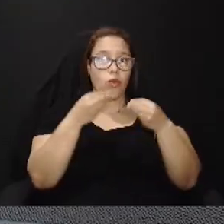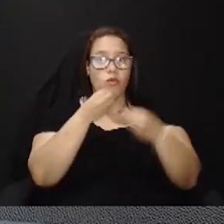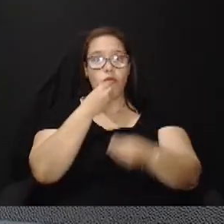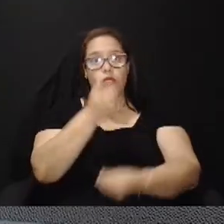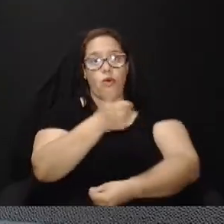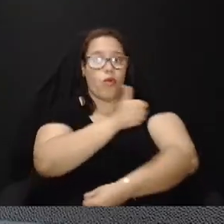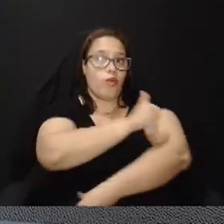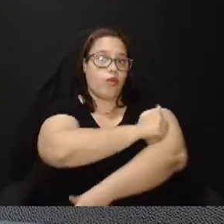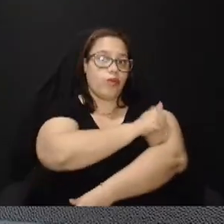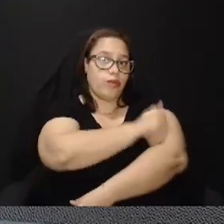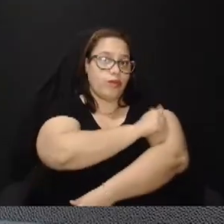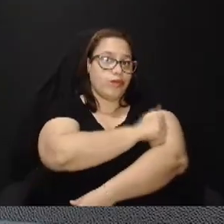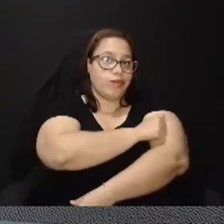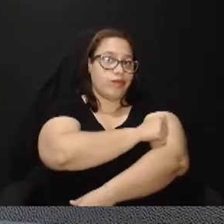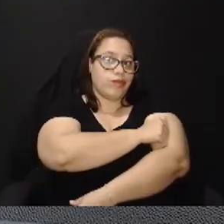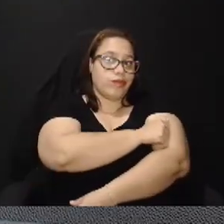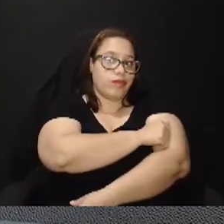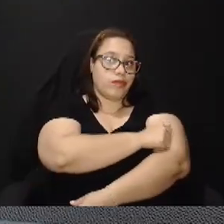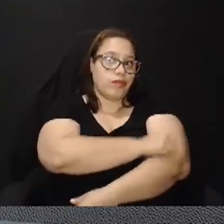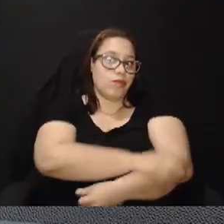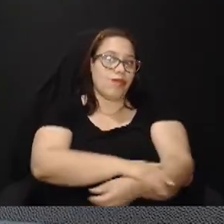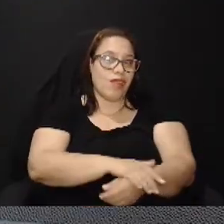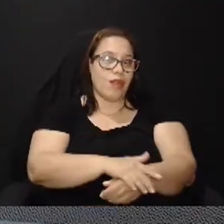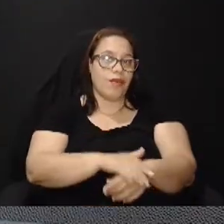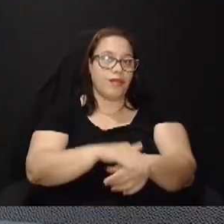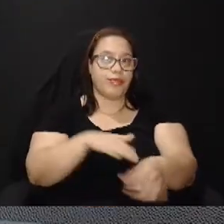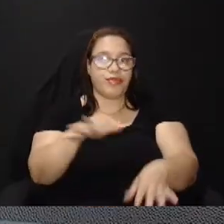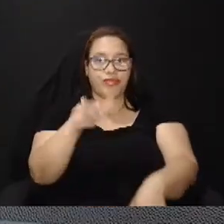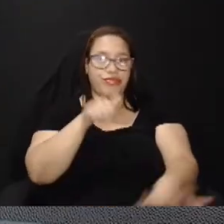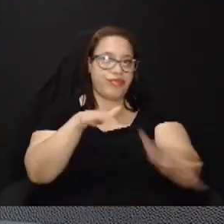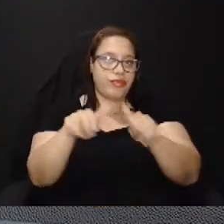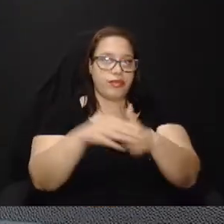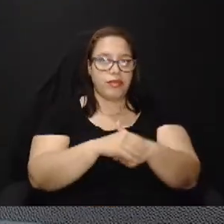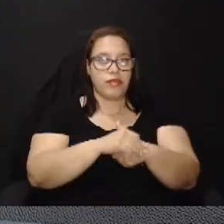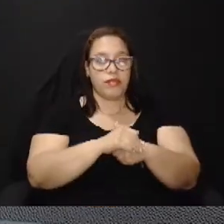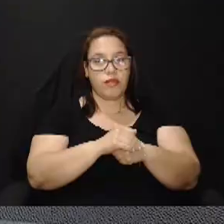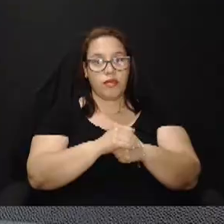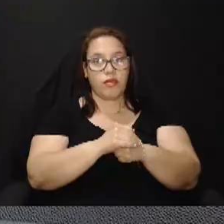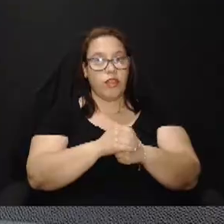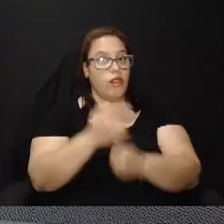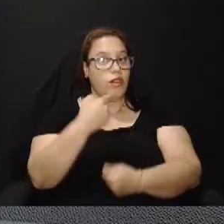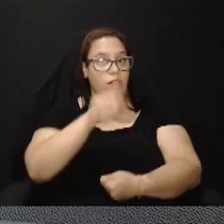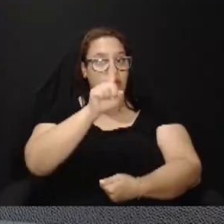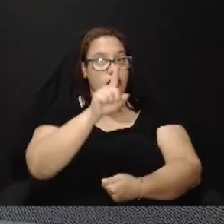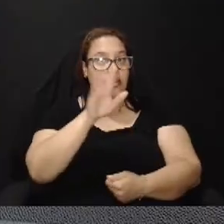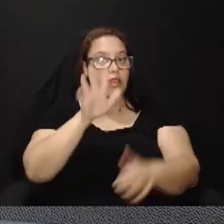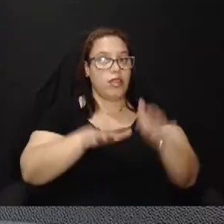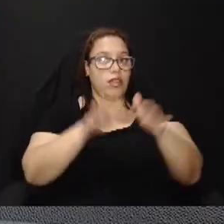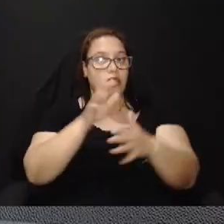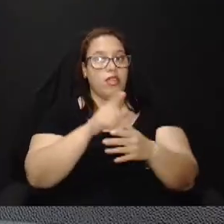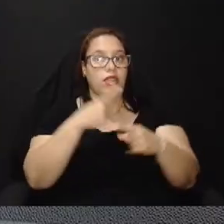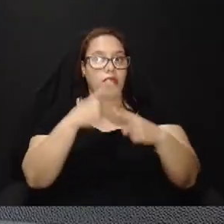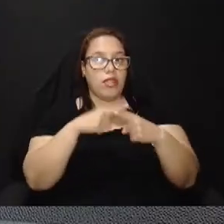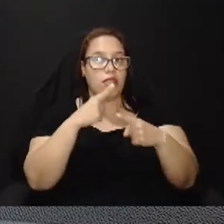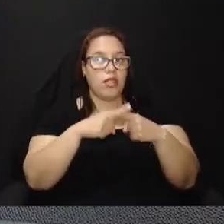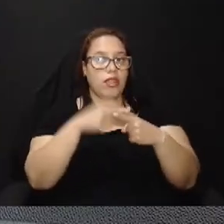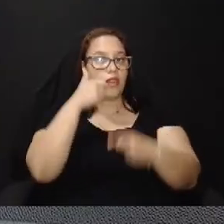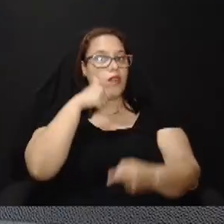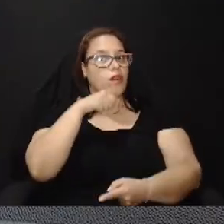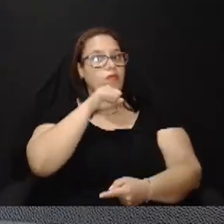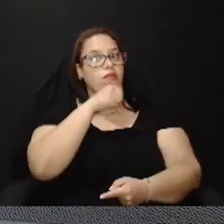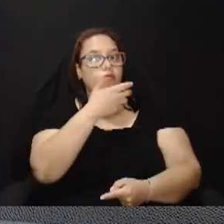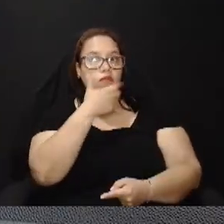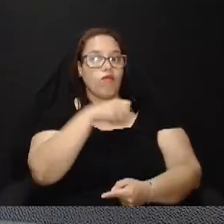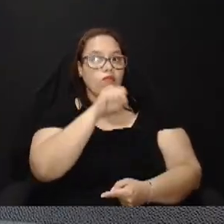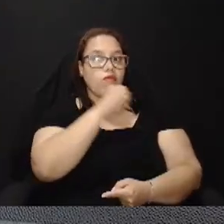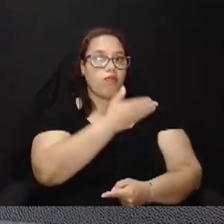não era né, a escola não me chamava com... E aí muitas vezes eles não iam, mas às vezes eu ficava assim, porque os pais e mães dos meus amigos às vezes iam